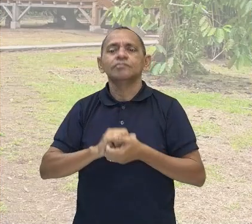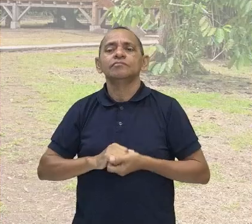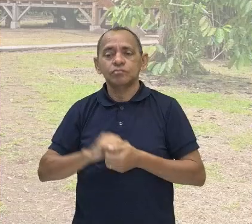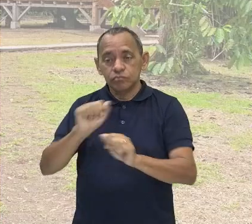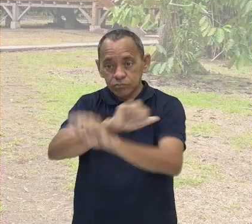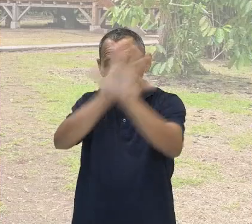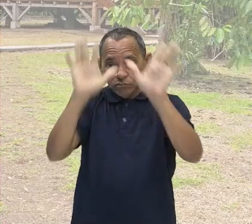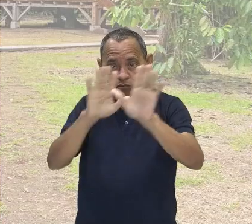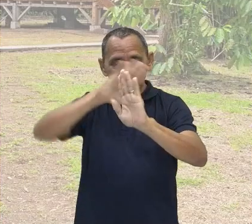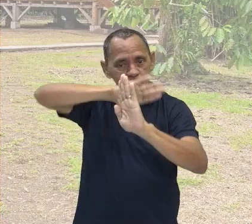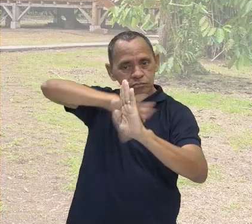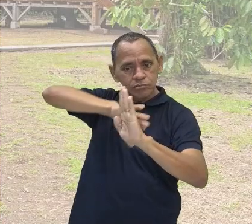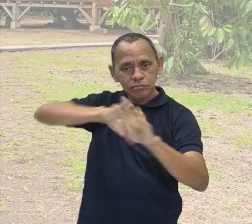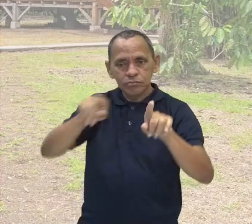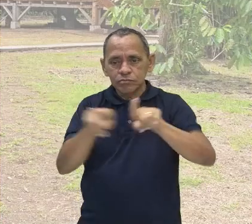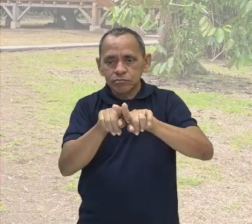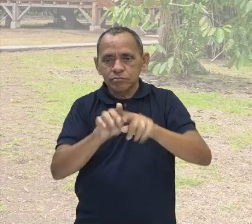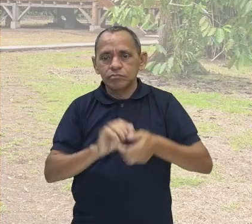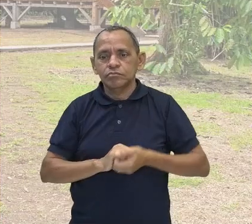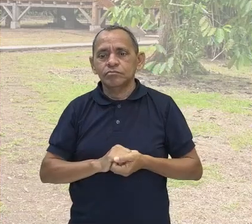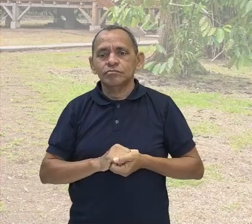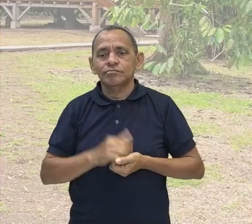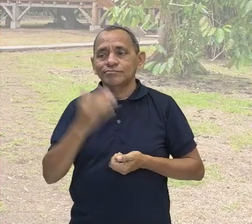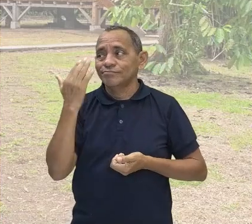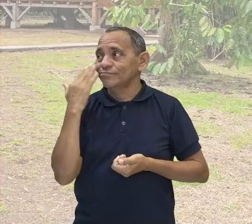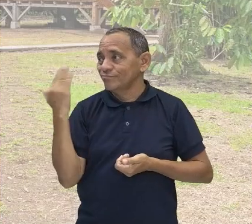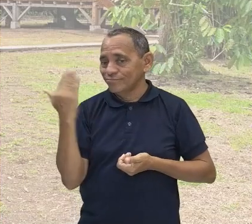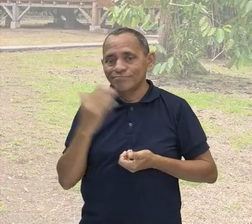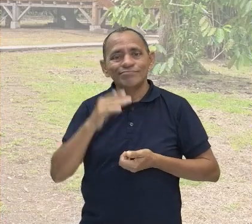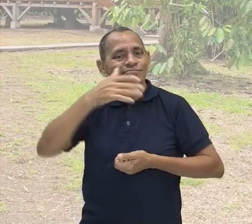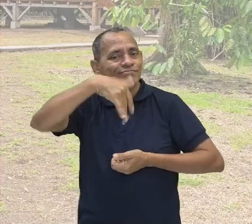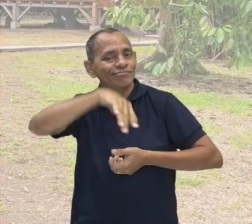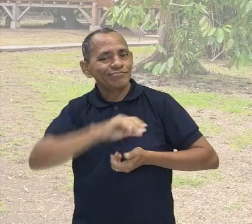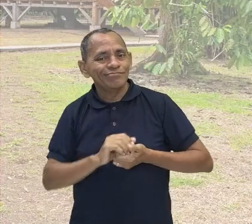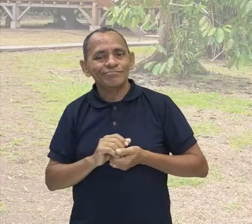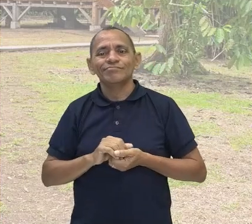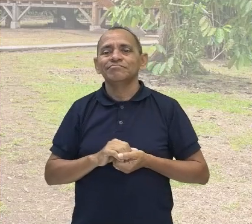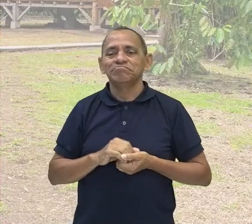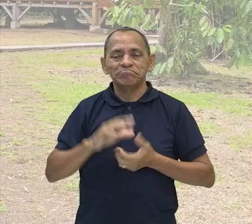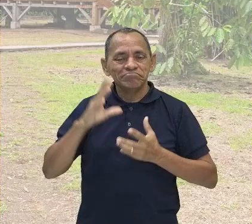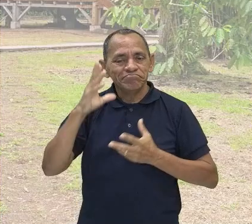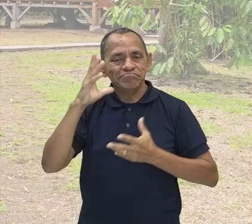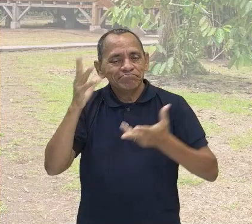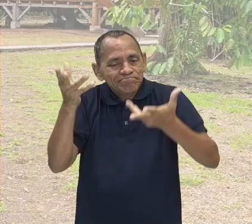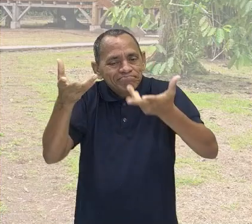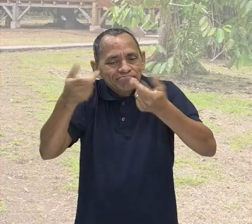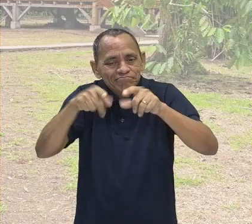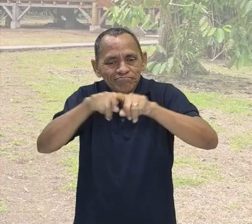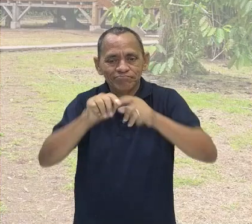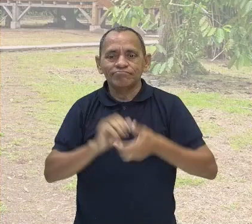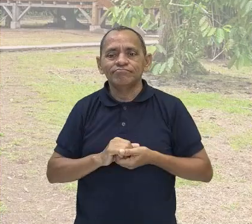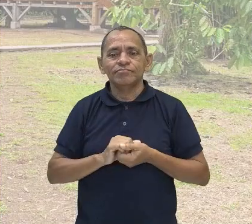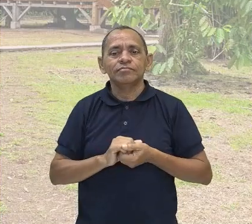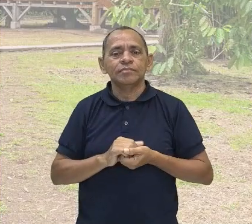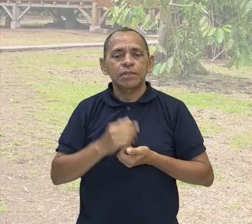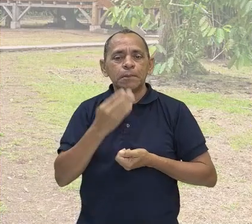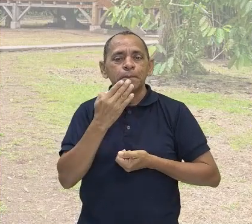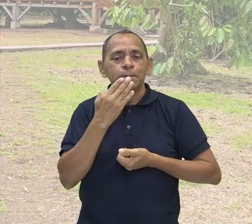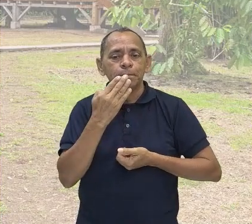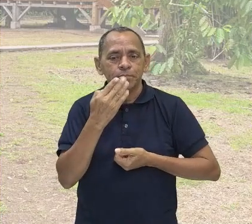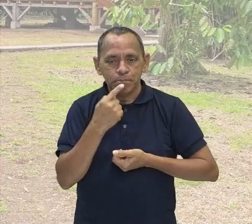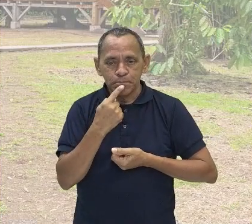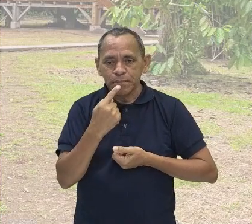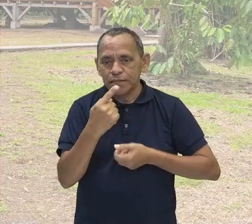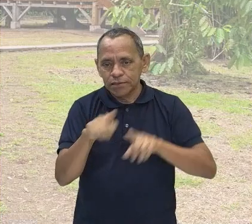informações implícitas. A gente está aqui nesse belíssimo cenário, perto dessas belíssimas casas, tem a ver um pouquinho com os nossos exemplos para